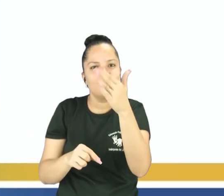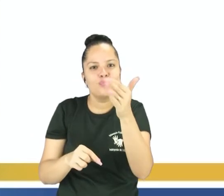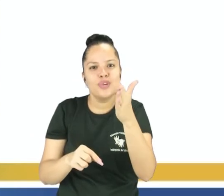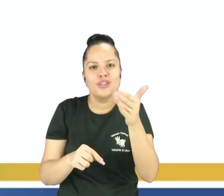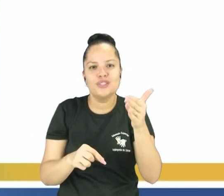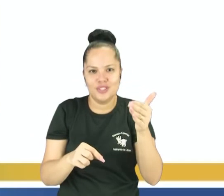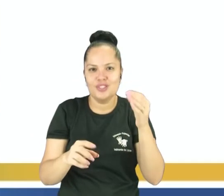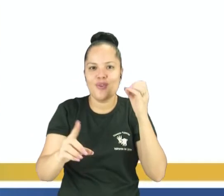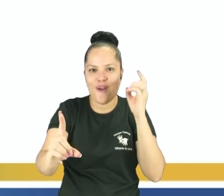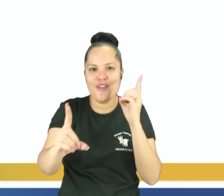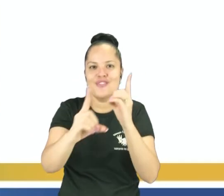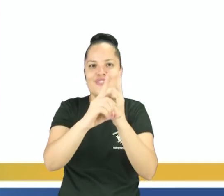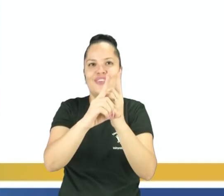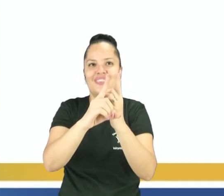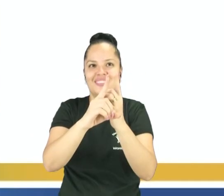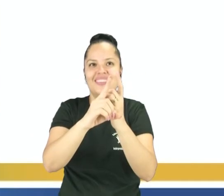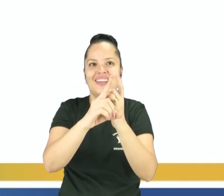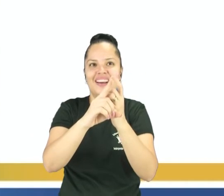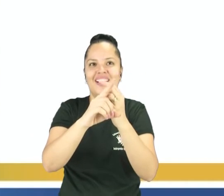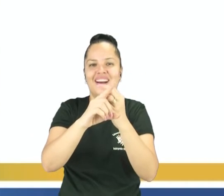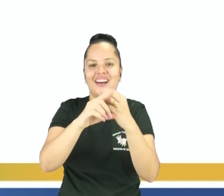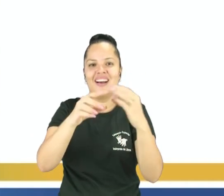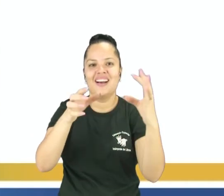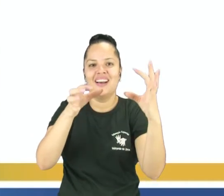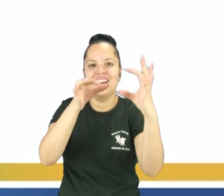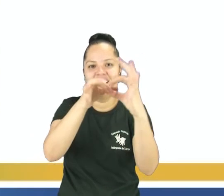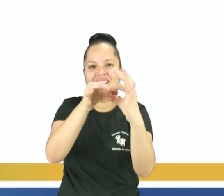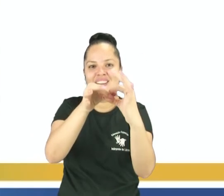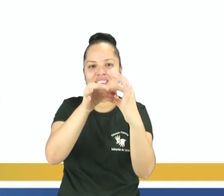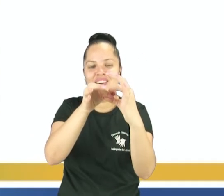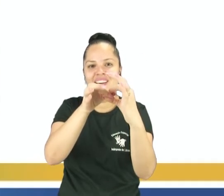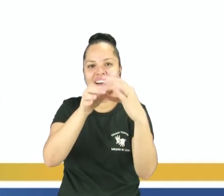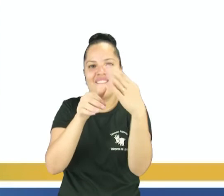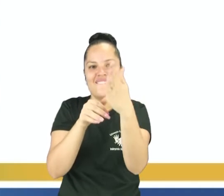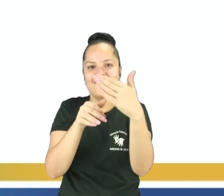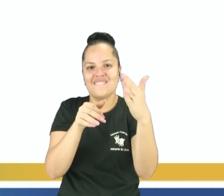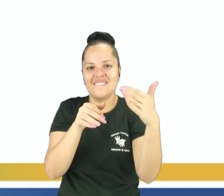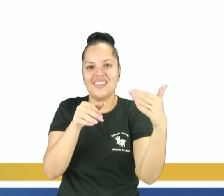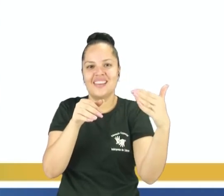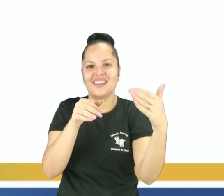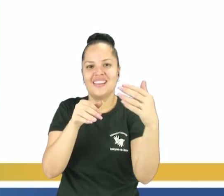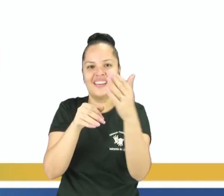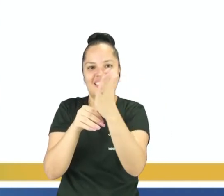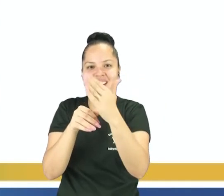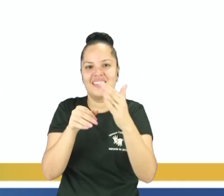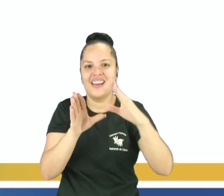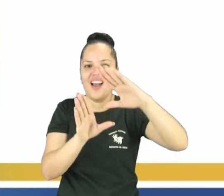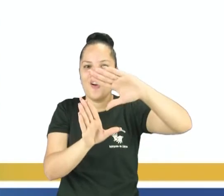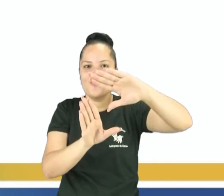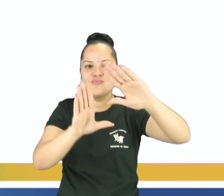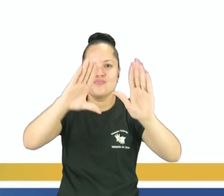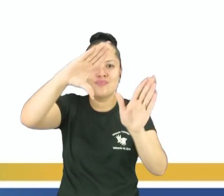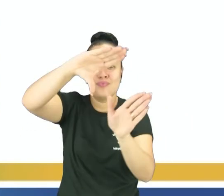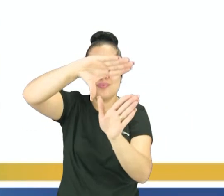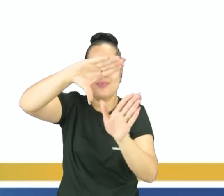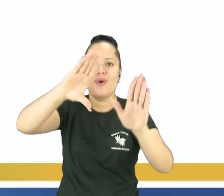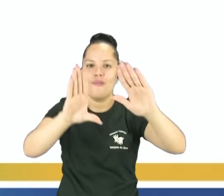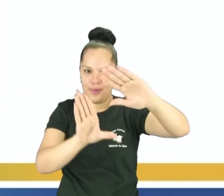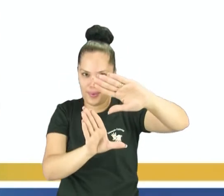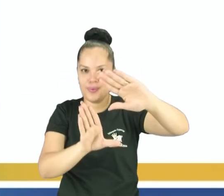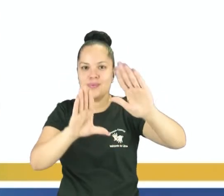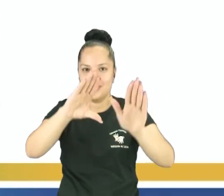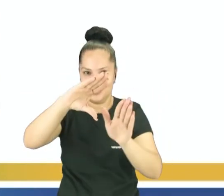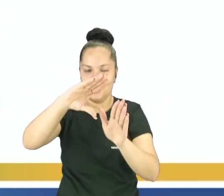formo esse segundo peixinho aqui. Rodei mais um pouquinho, formei o terceiro peixinho aqui, ou seja, nós temos uma rotação.